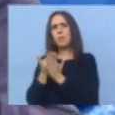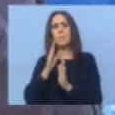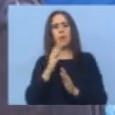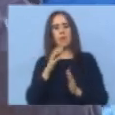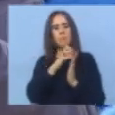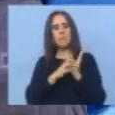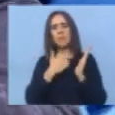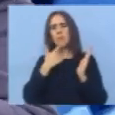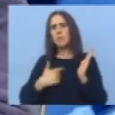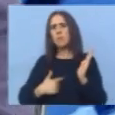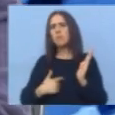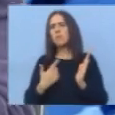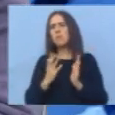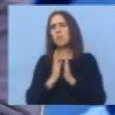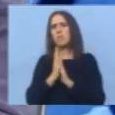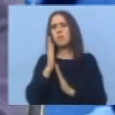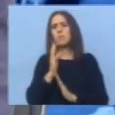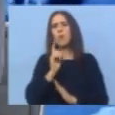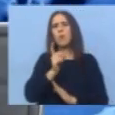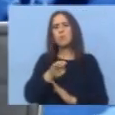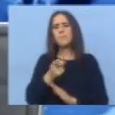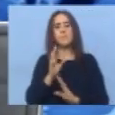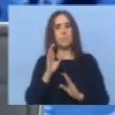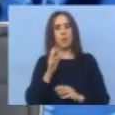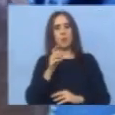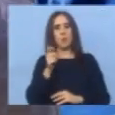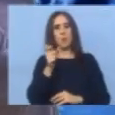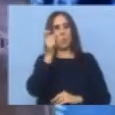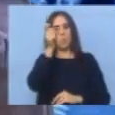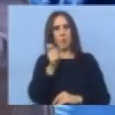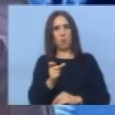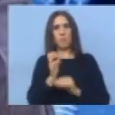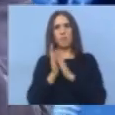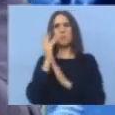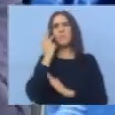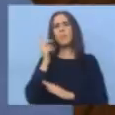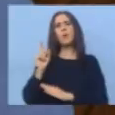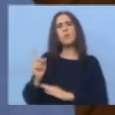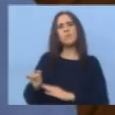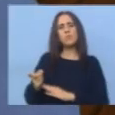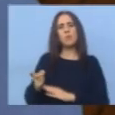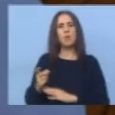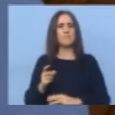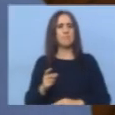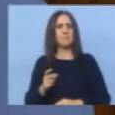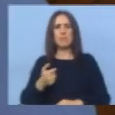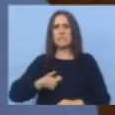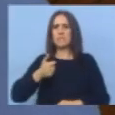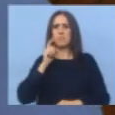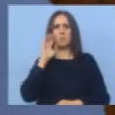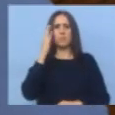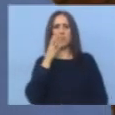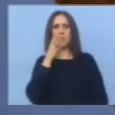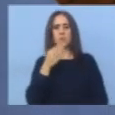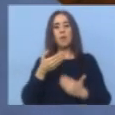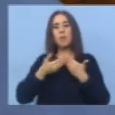também que lugar ocupa Deus, que lugar ocupa o homem na vida de Deus. E ocupa um lugar tão central que lhe diz, a